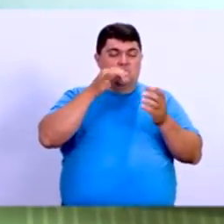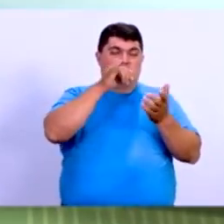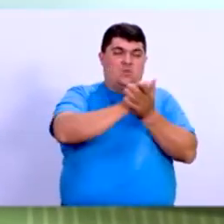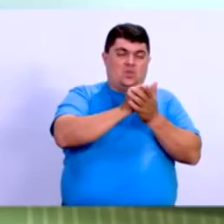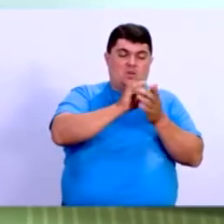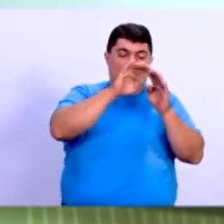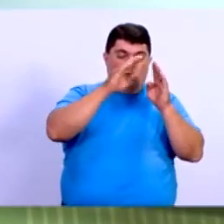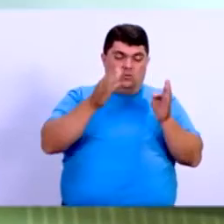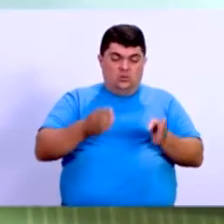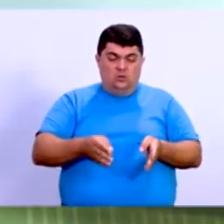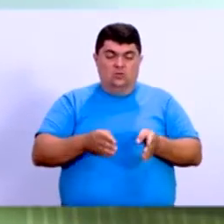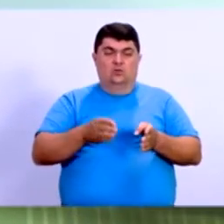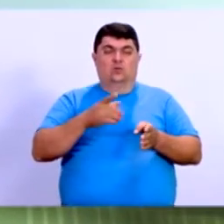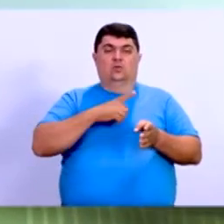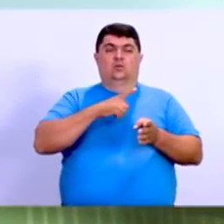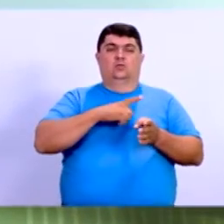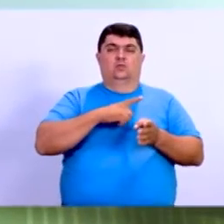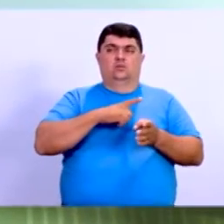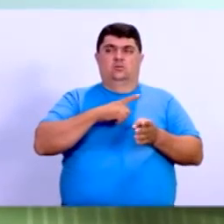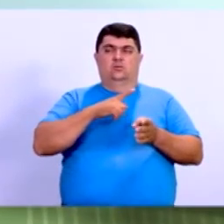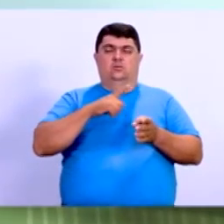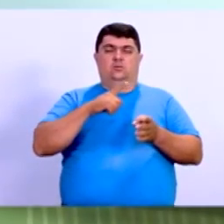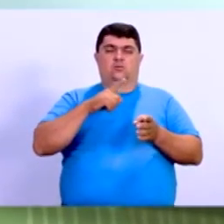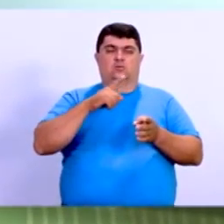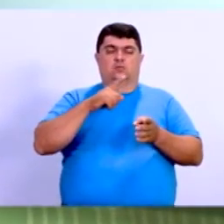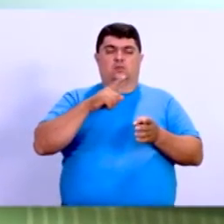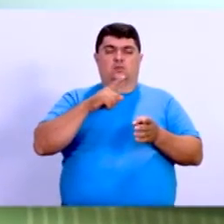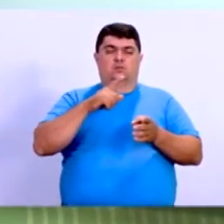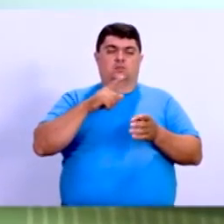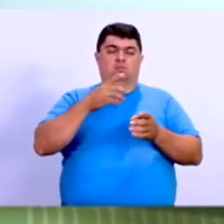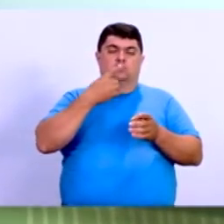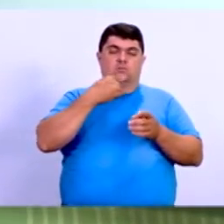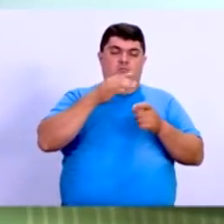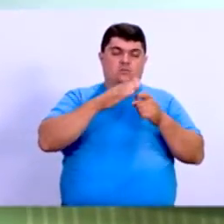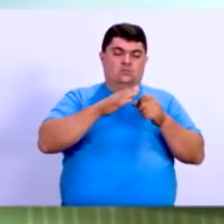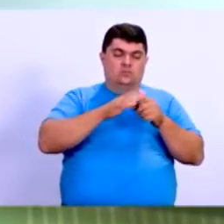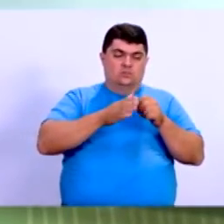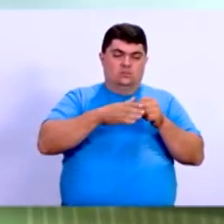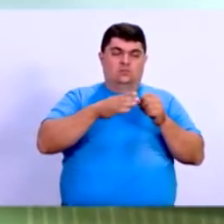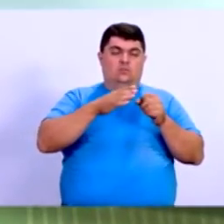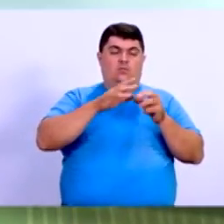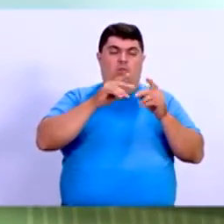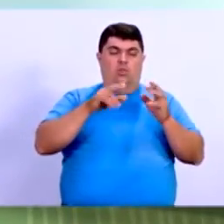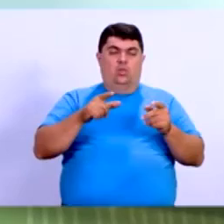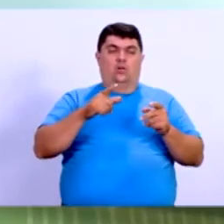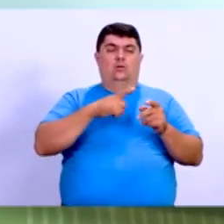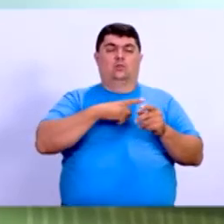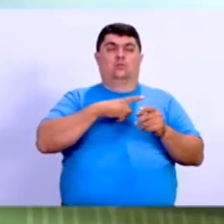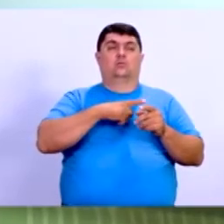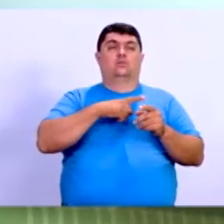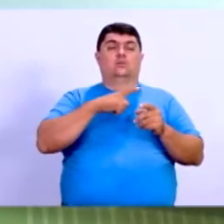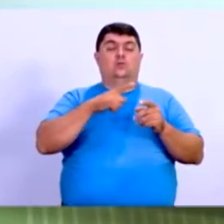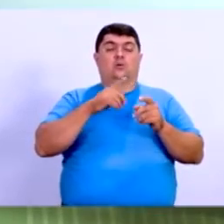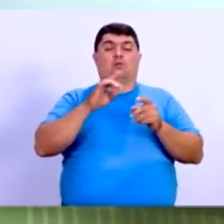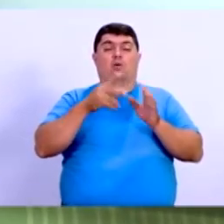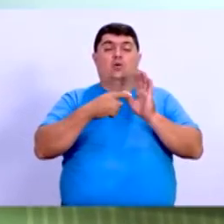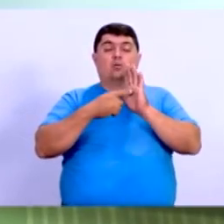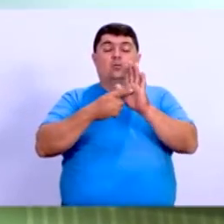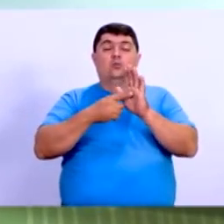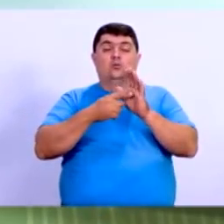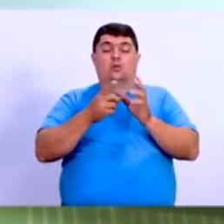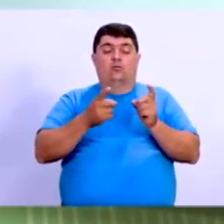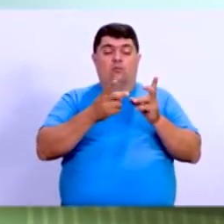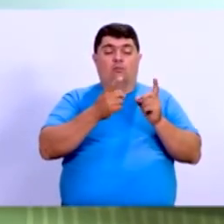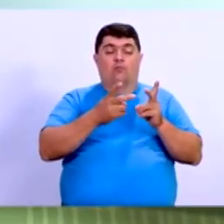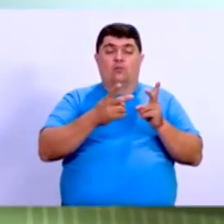dados, extrato de tomate 150 ml, ele vai aparecer em quantas vendas?